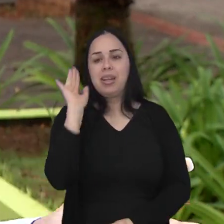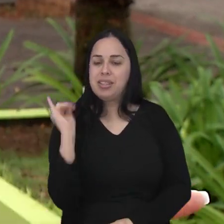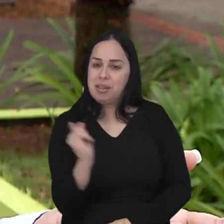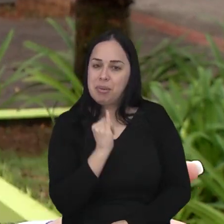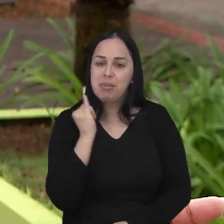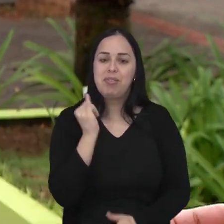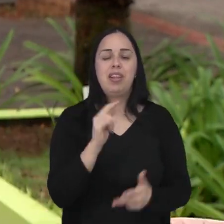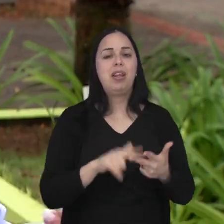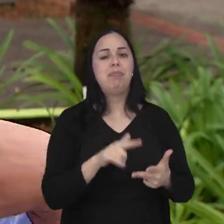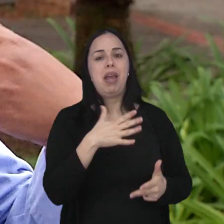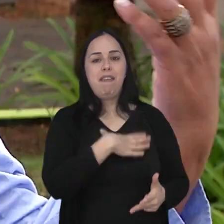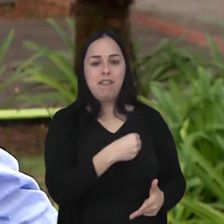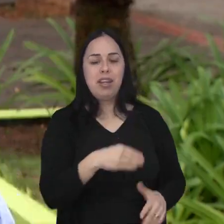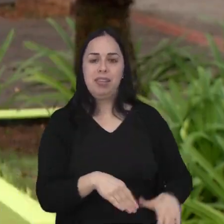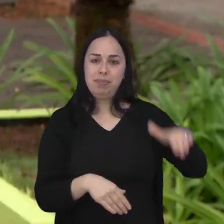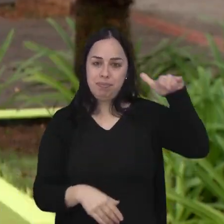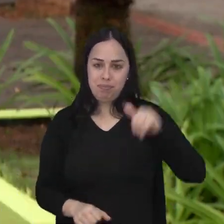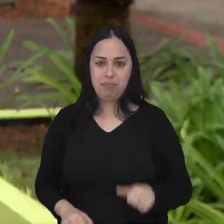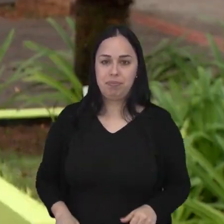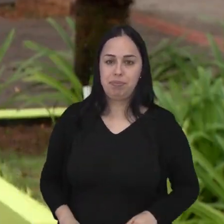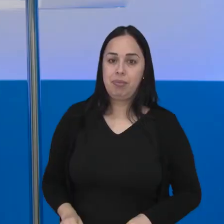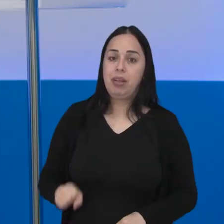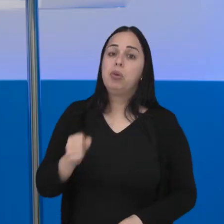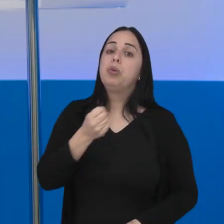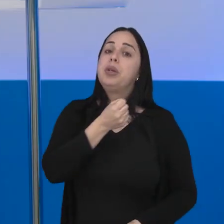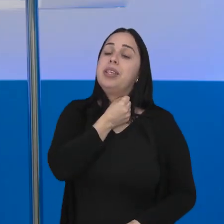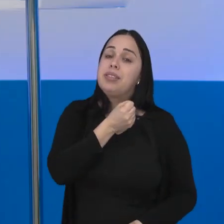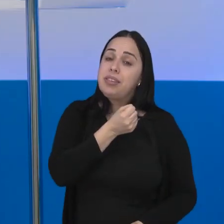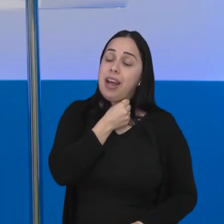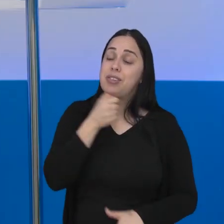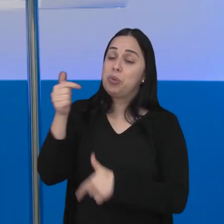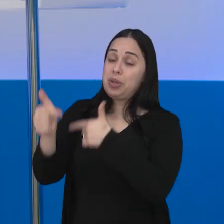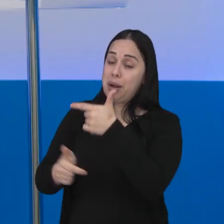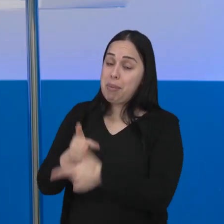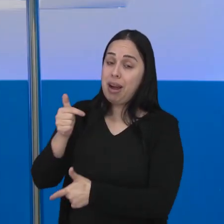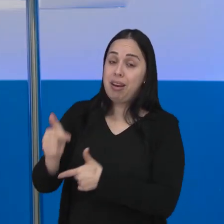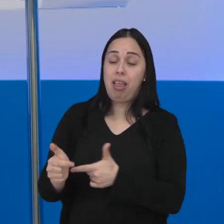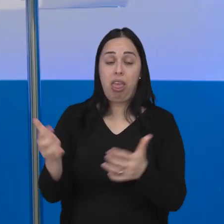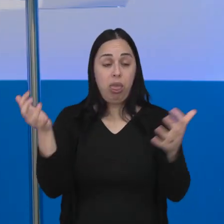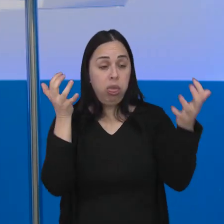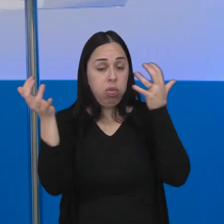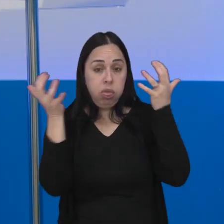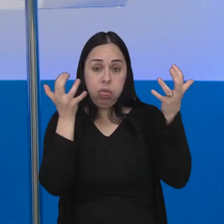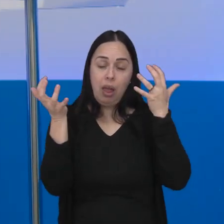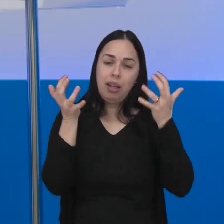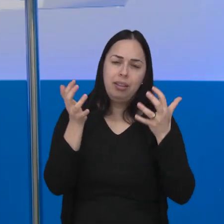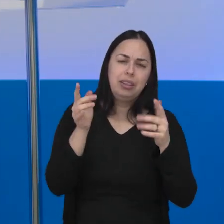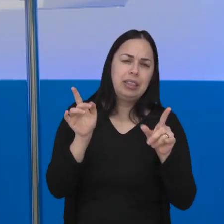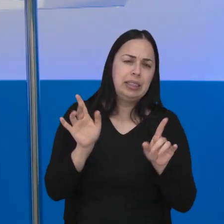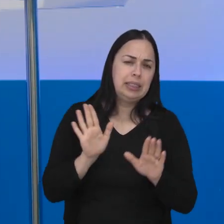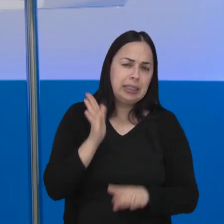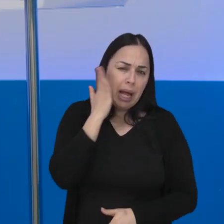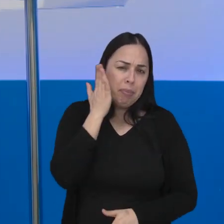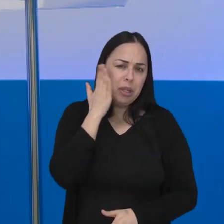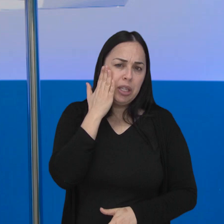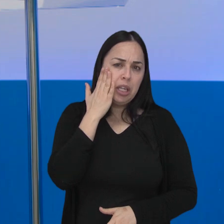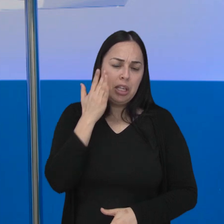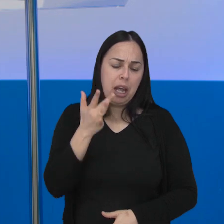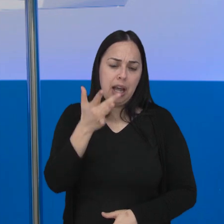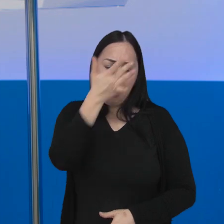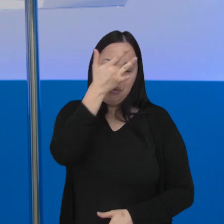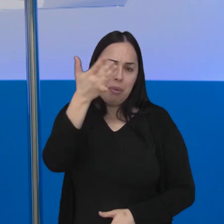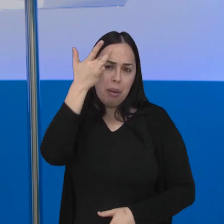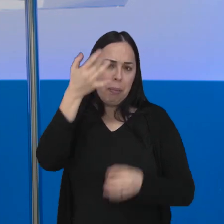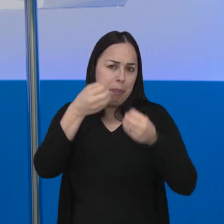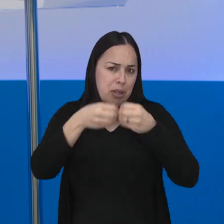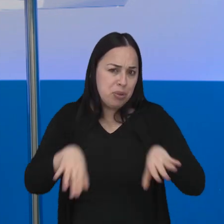tem um valor também, né? A criação da minha filha. E além do estresse no trabalho e a pressão da rotina corrida, sabe o que também